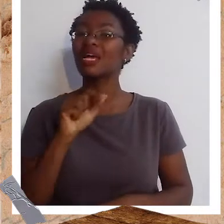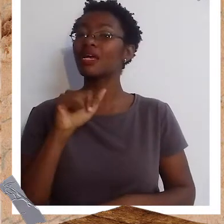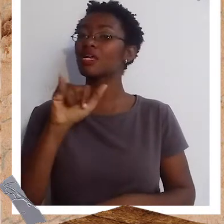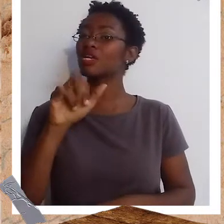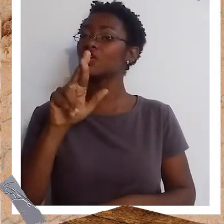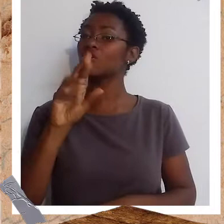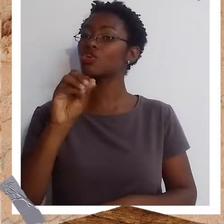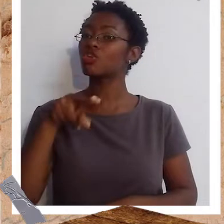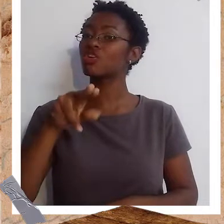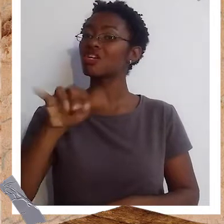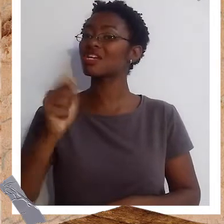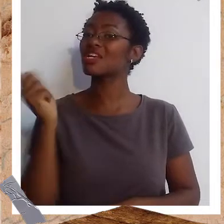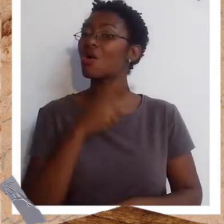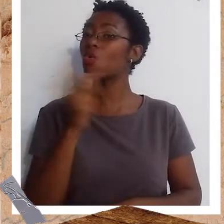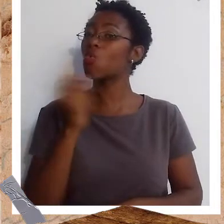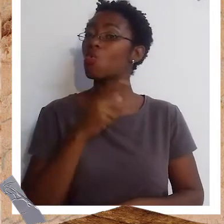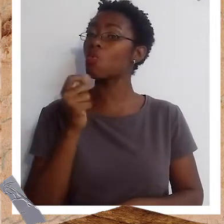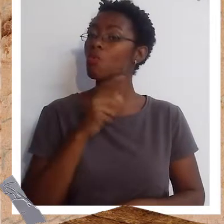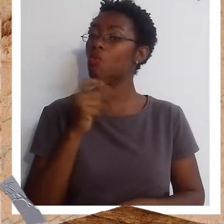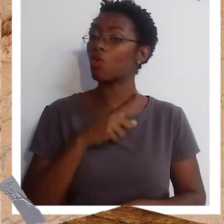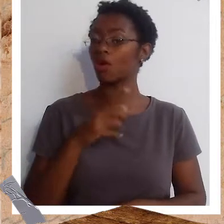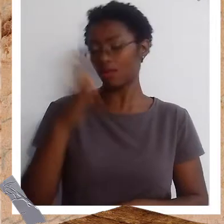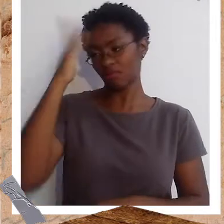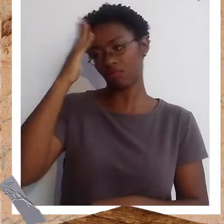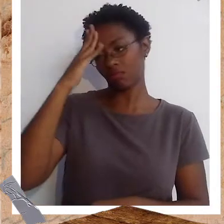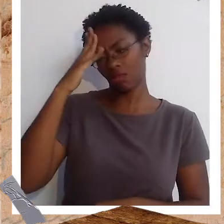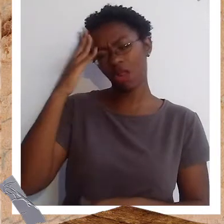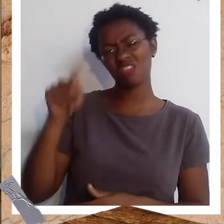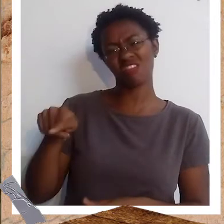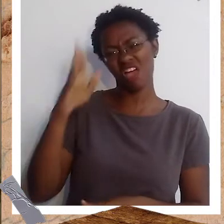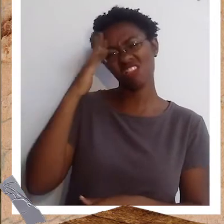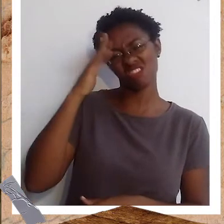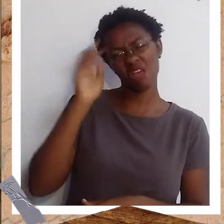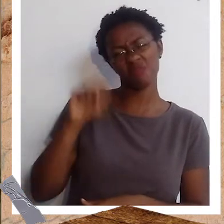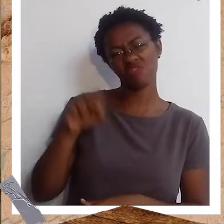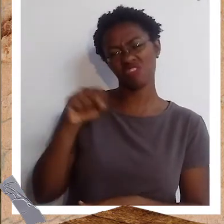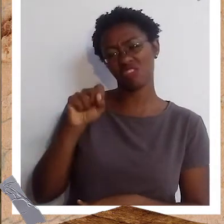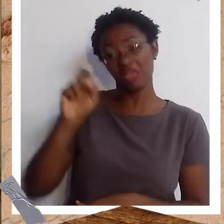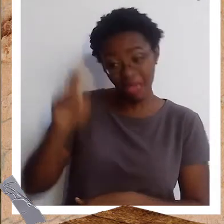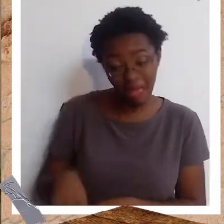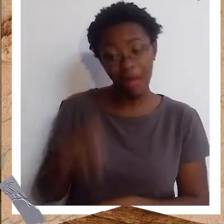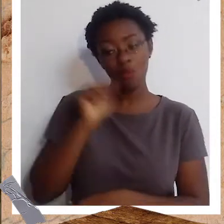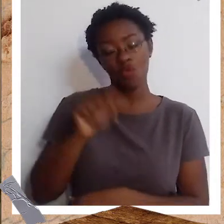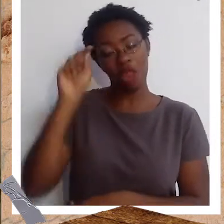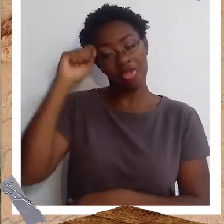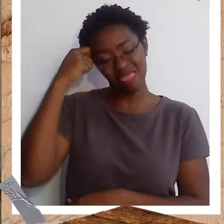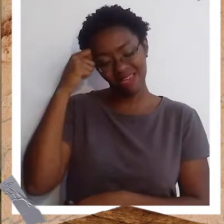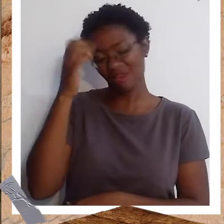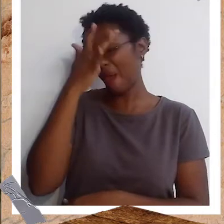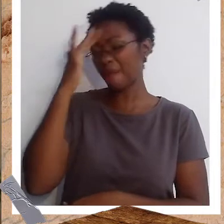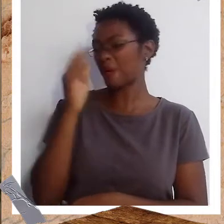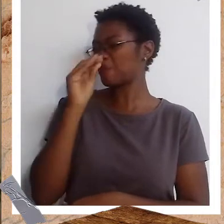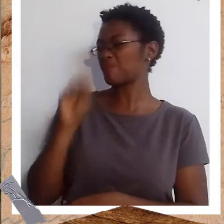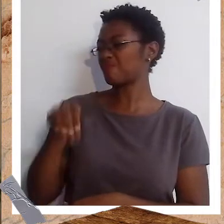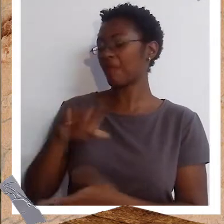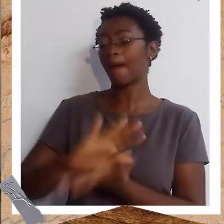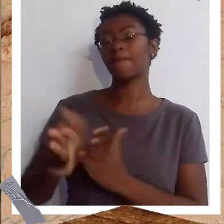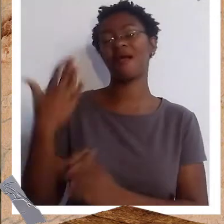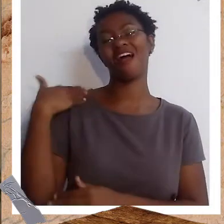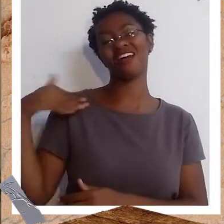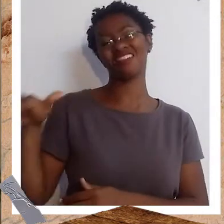traço de humor também, que ela tinha absoluta convicção e entendia como o fato dela ser uma mulher negra